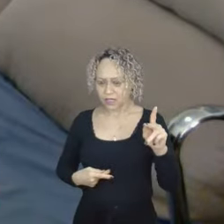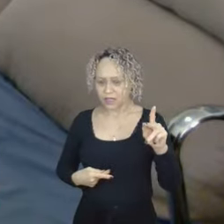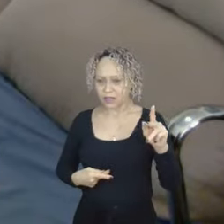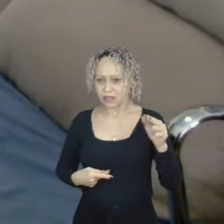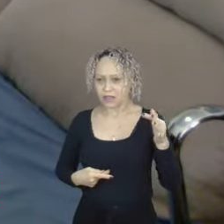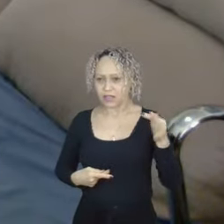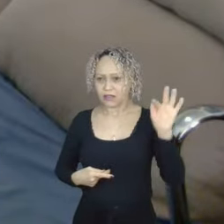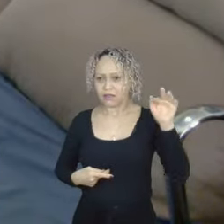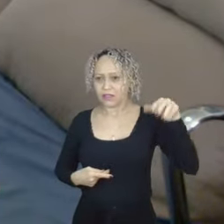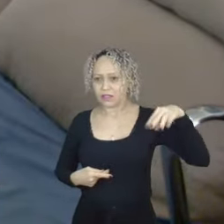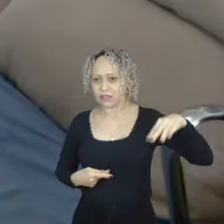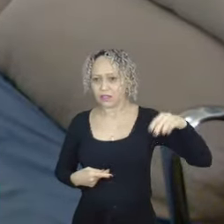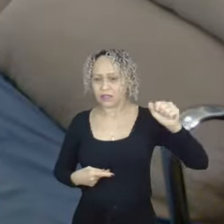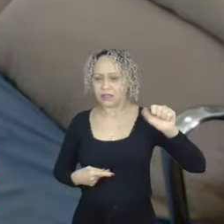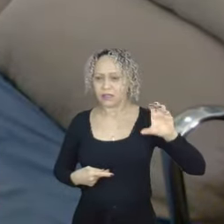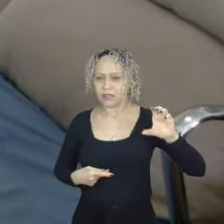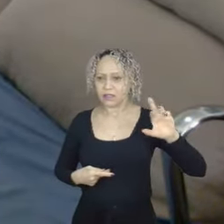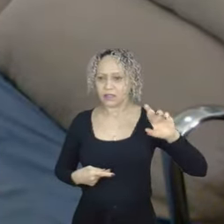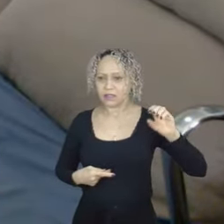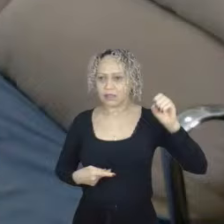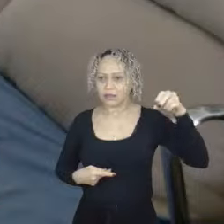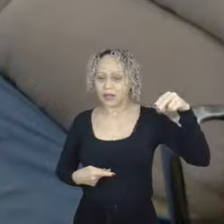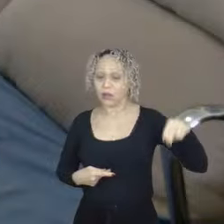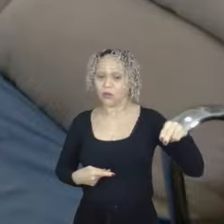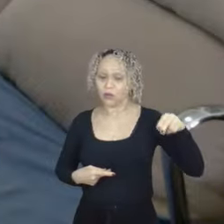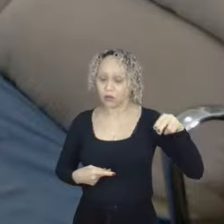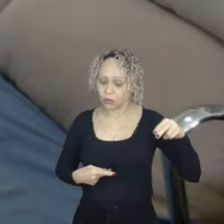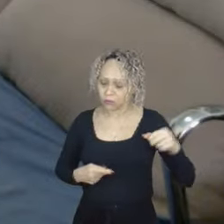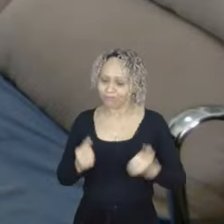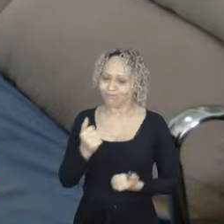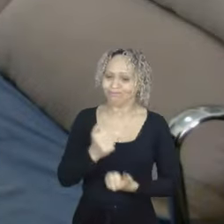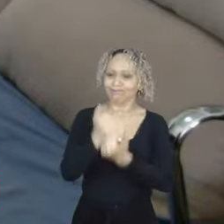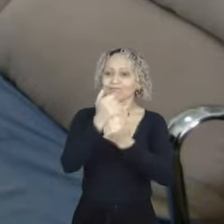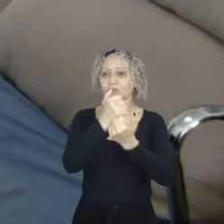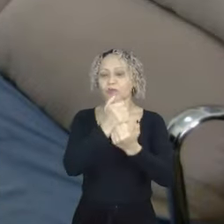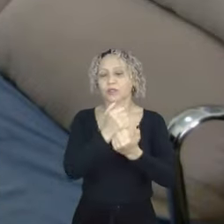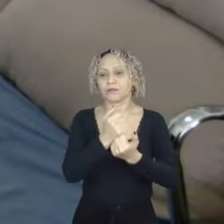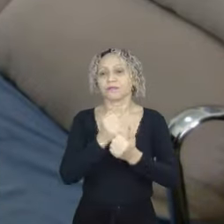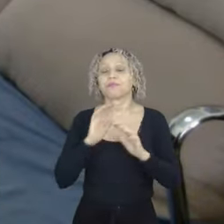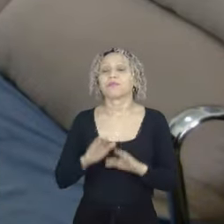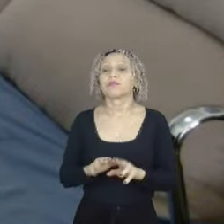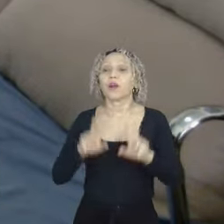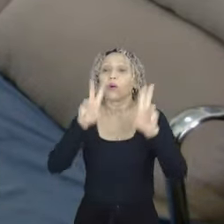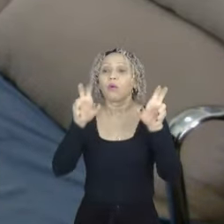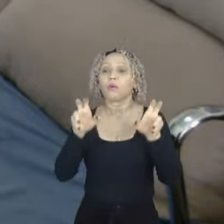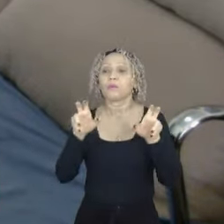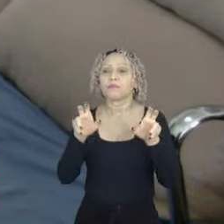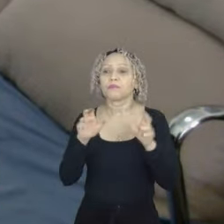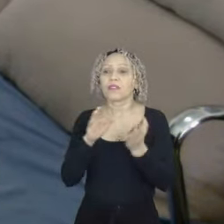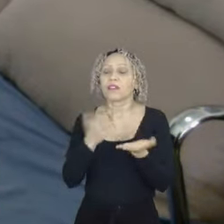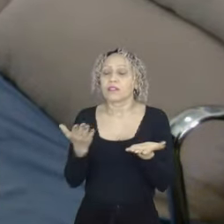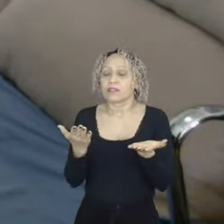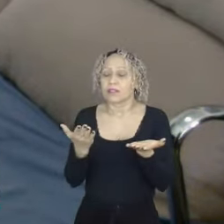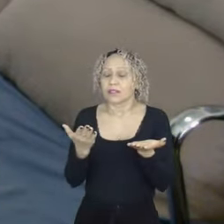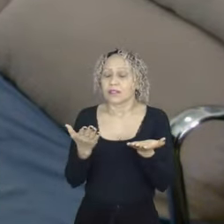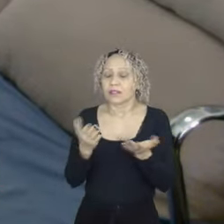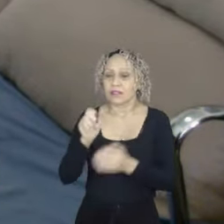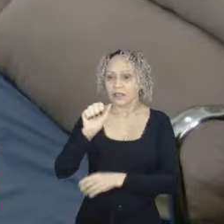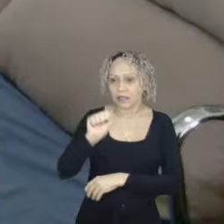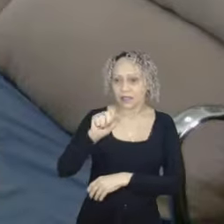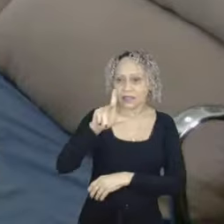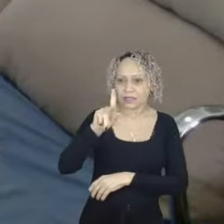muito o trabalho da presidência brasileira do G20. Né? Então, chamado Apelo de Belém, que é como tem sido apelidado esse